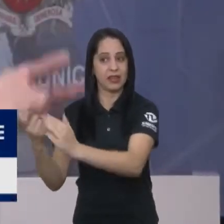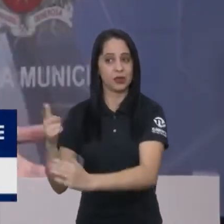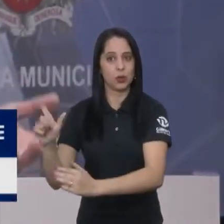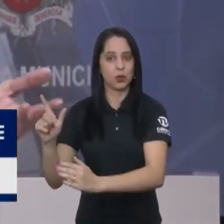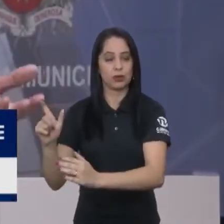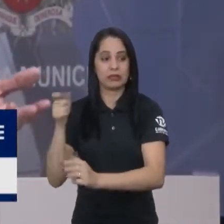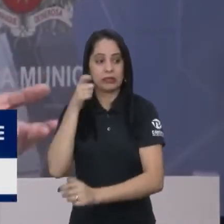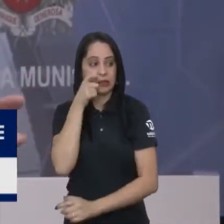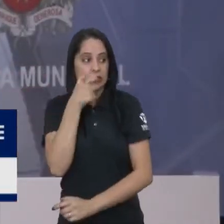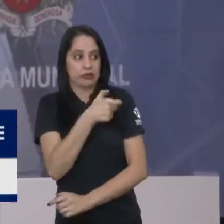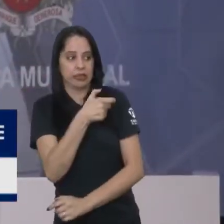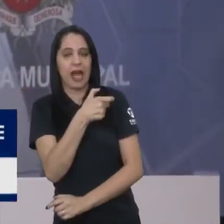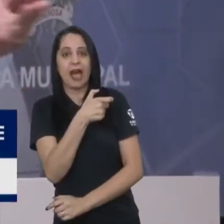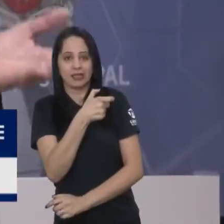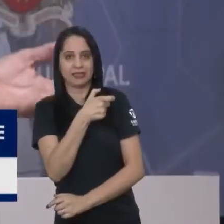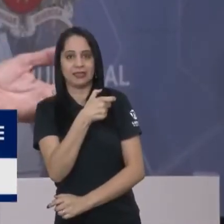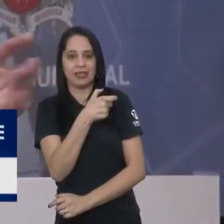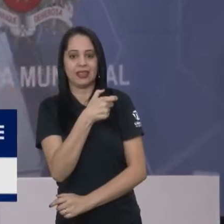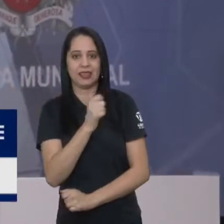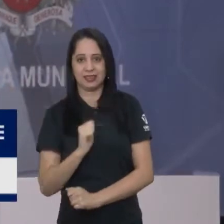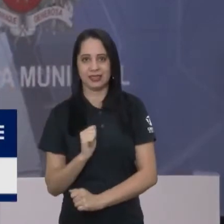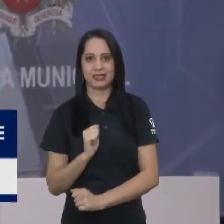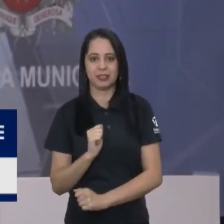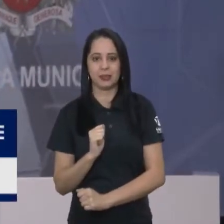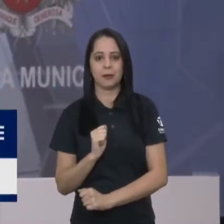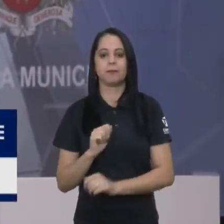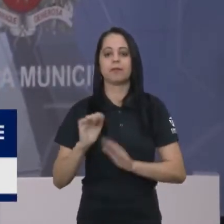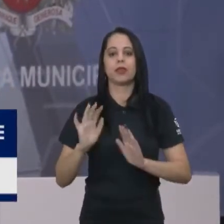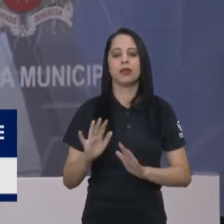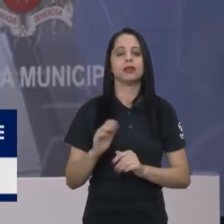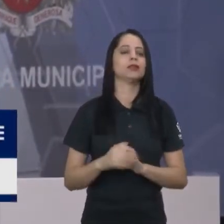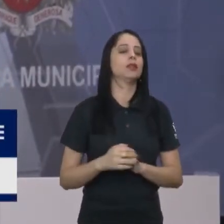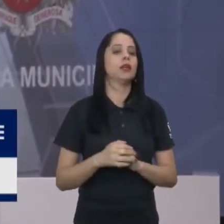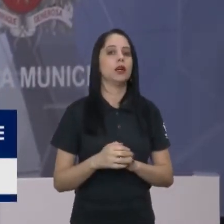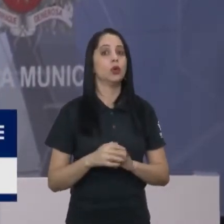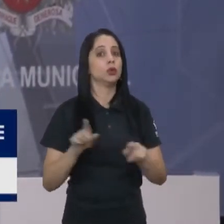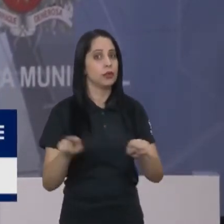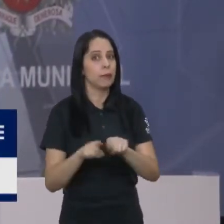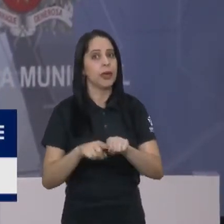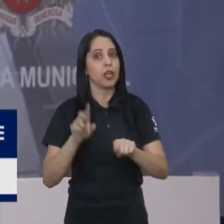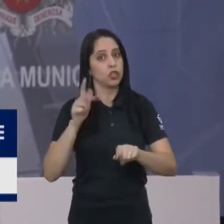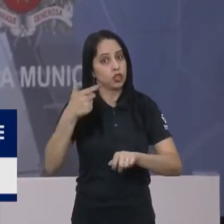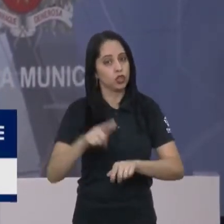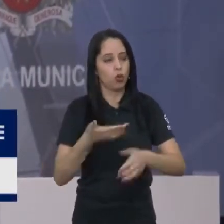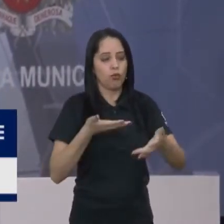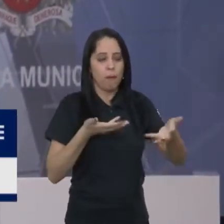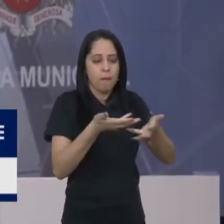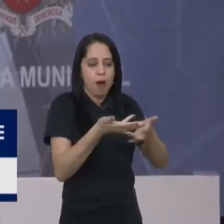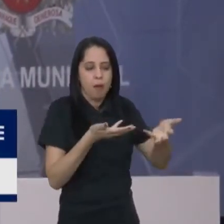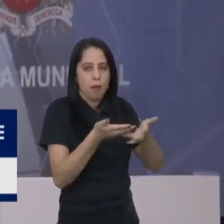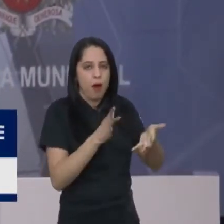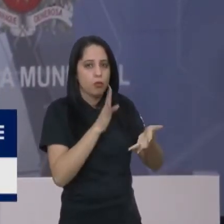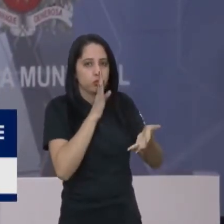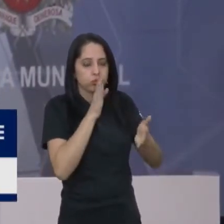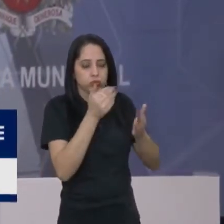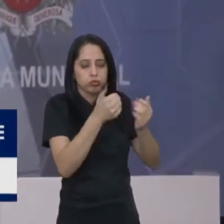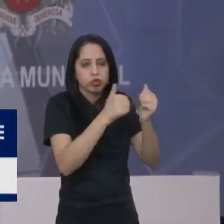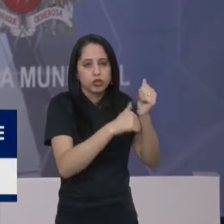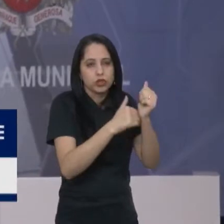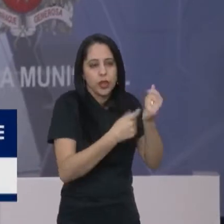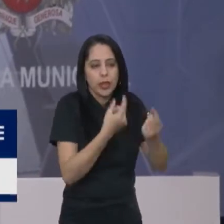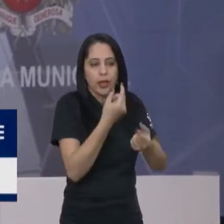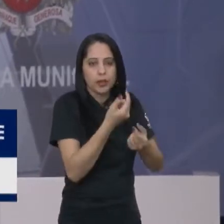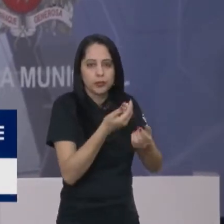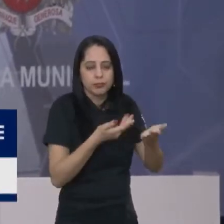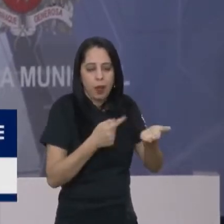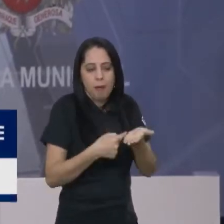gente queria comprar, né? Que era a Santa Casa de São Paulo. Então, uma negociação sigilosa de toda essa equipe. E o Ricardo, todo o tempo, porque